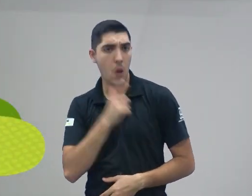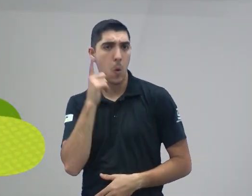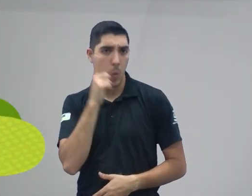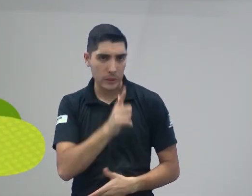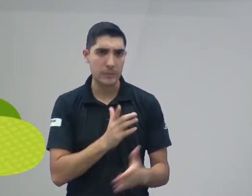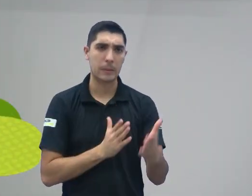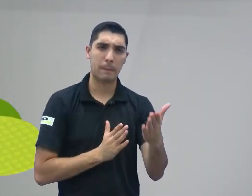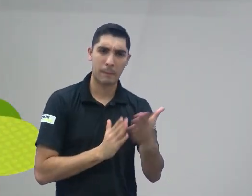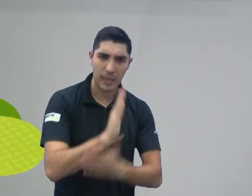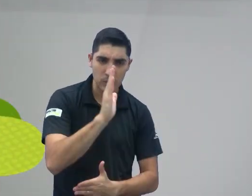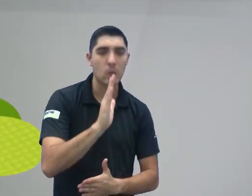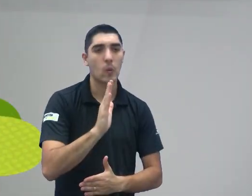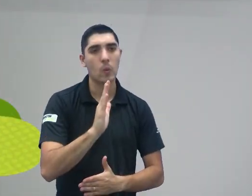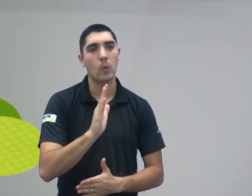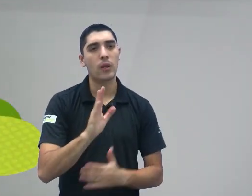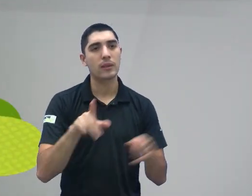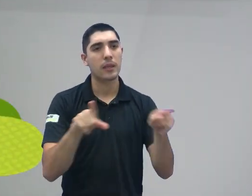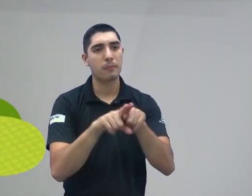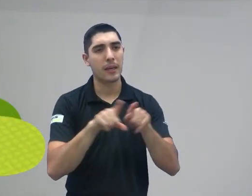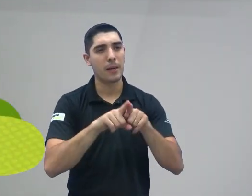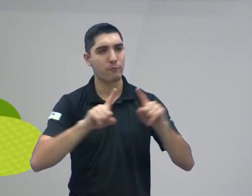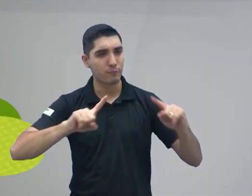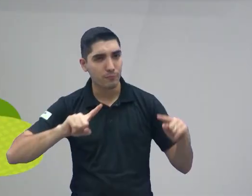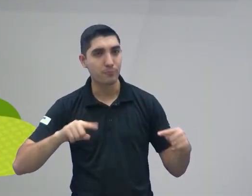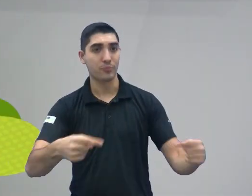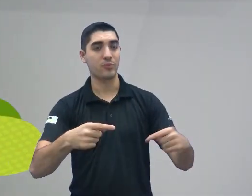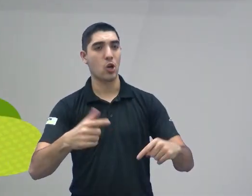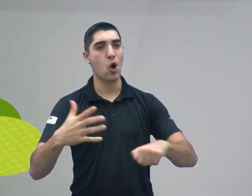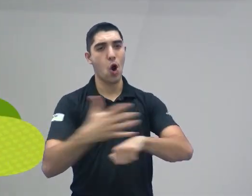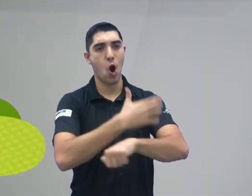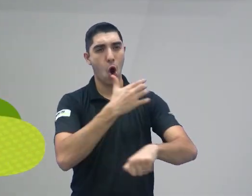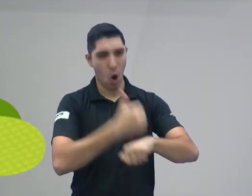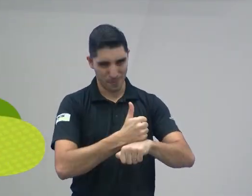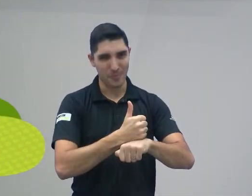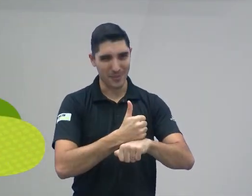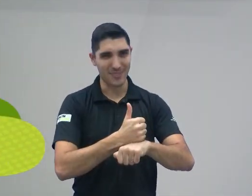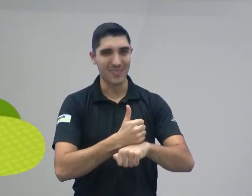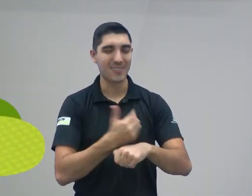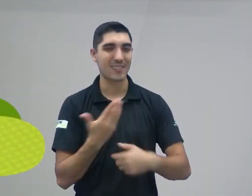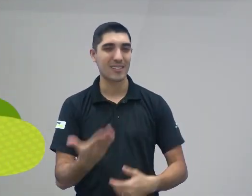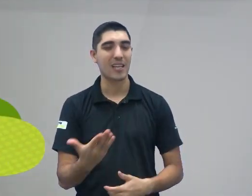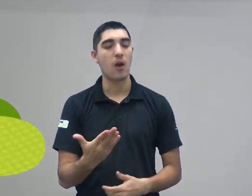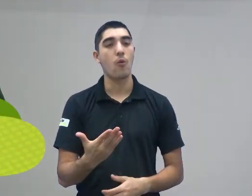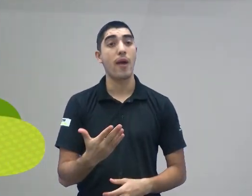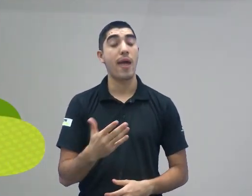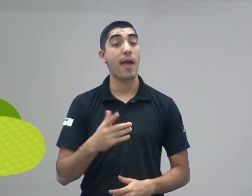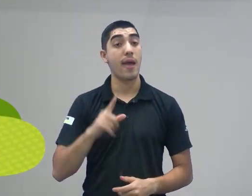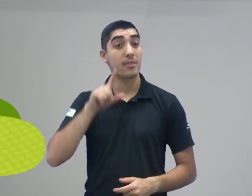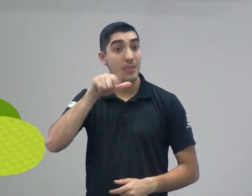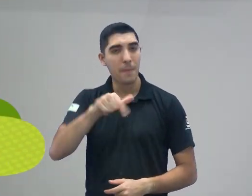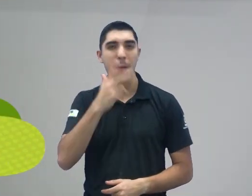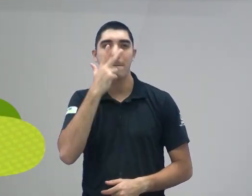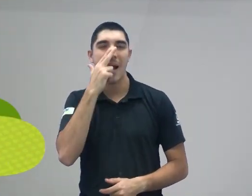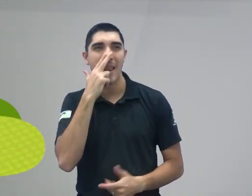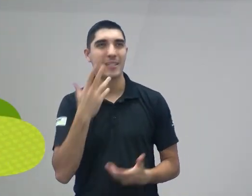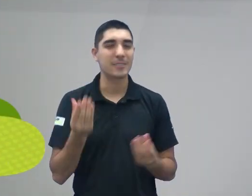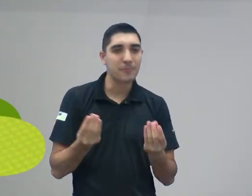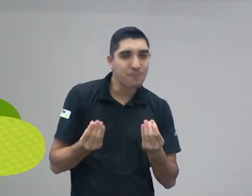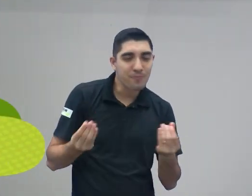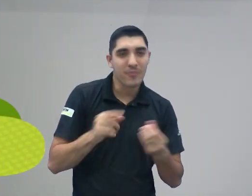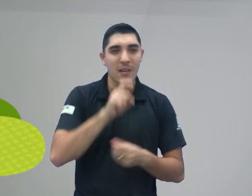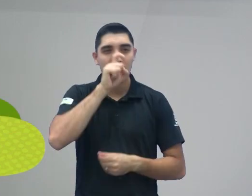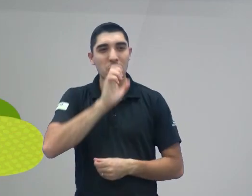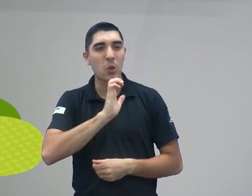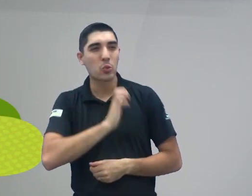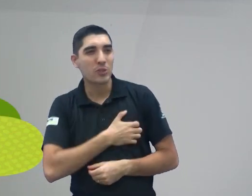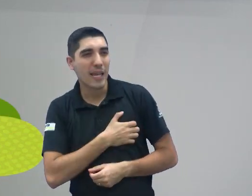D, né, chegando na final, as duas foram contra o Grêmio Prudente. Então virou ali uma espécie de freguês, né, do São José, pelo